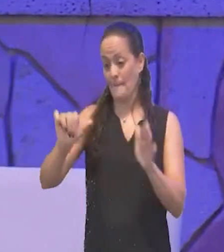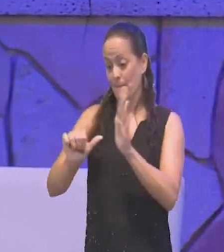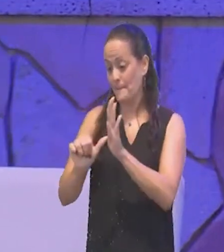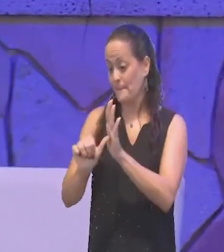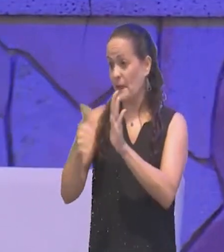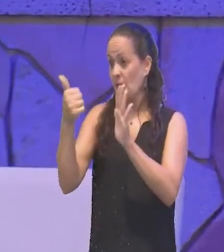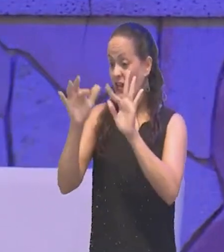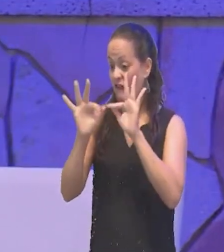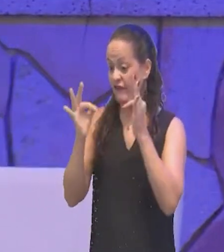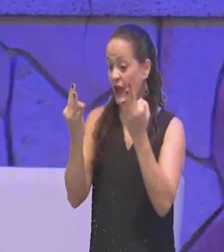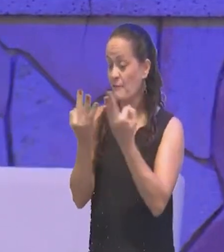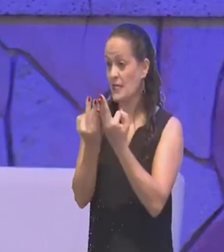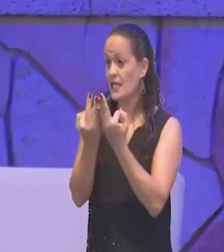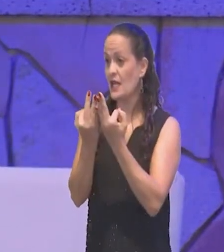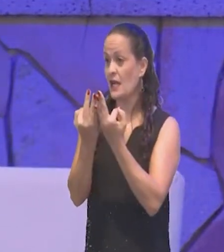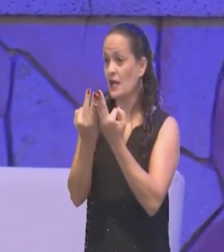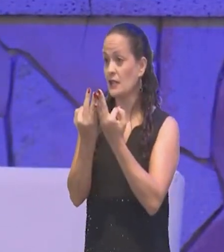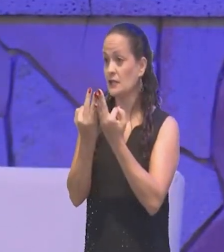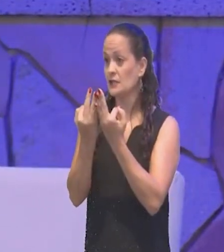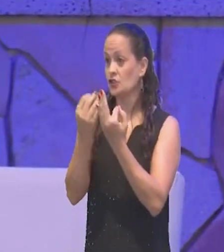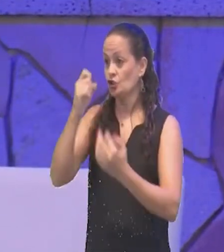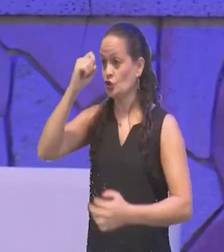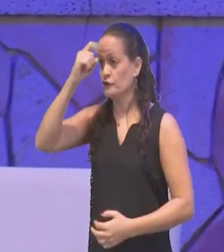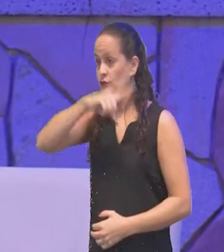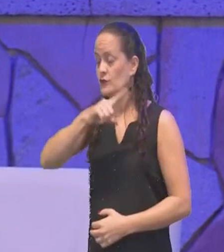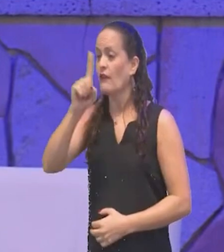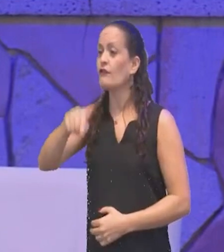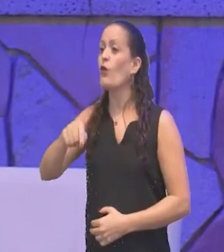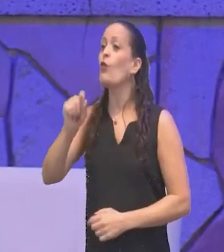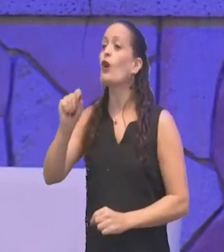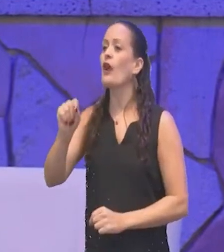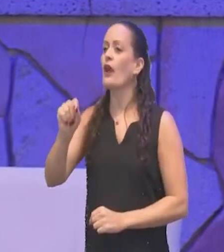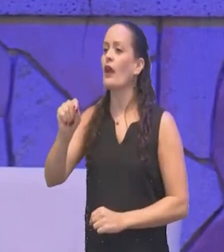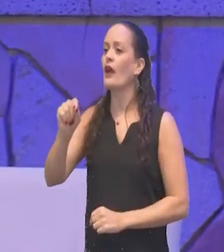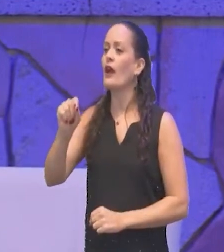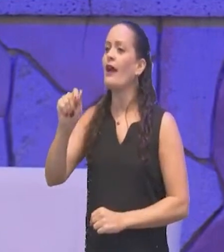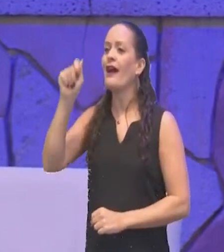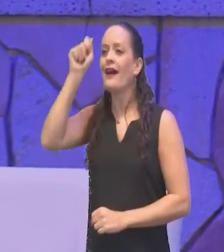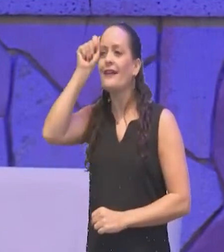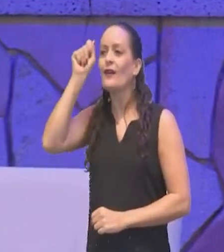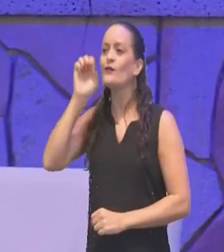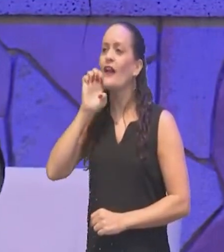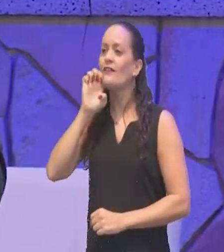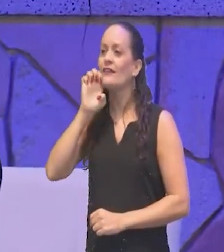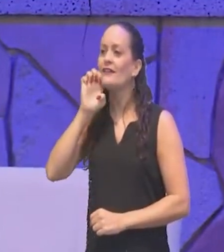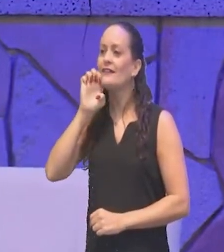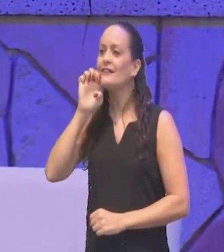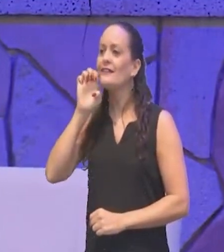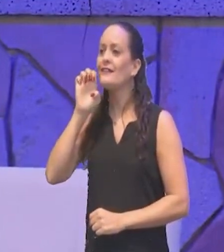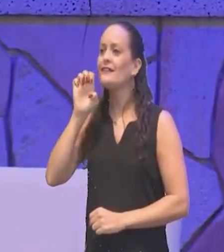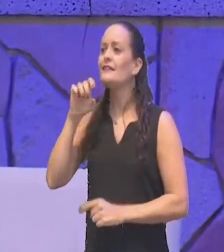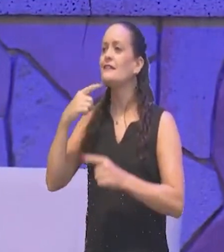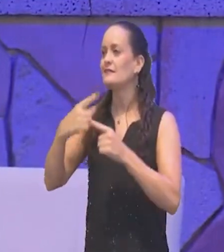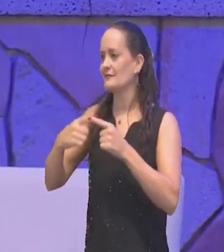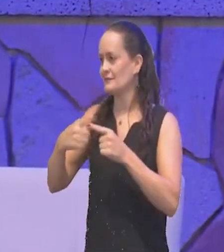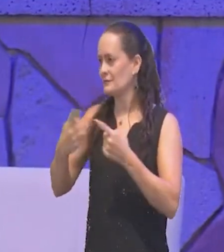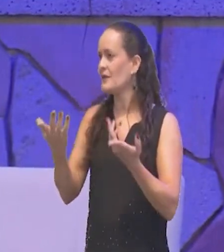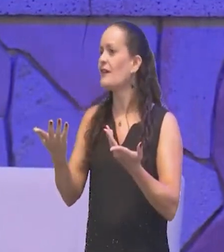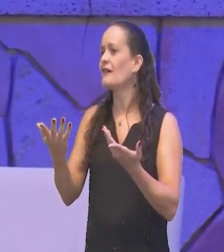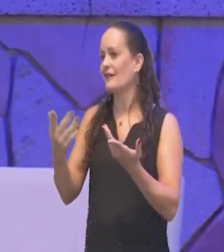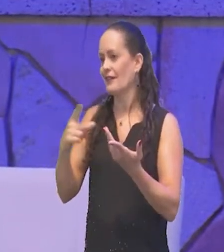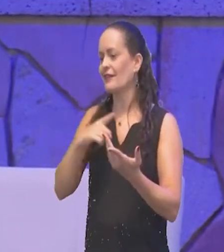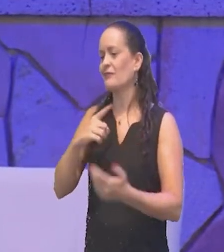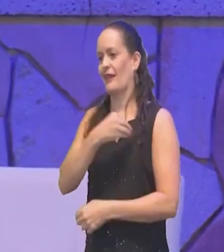enfrentou uma grande crise foi a família de Adão e Eva. Além da desobediência do casal, que promoveu a queda